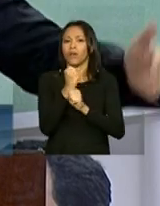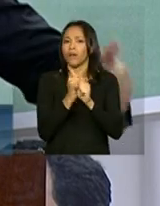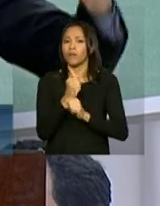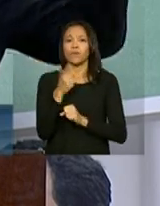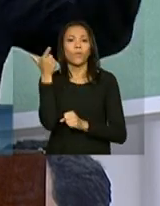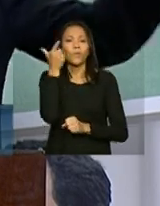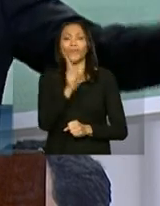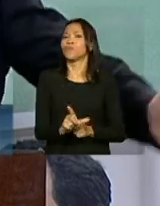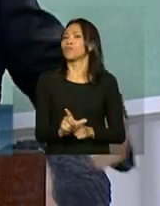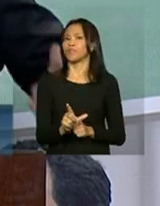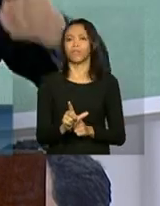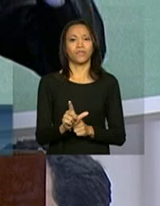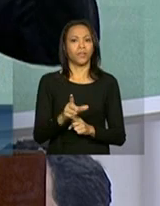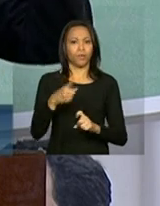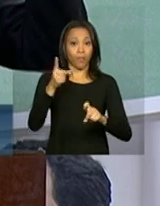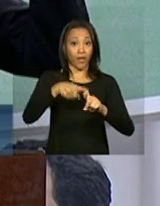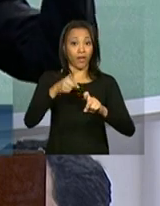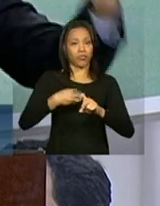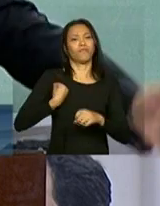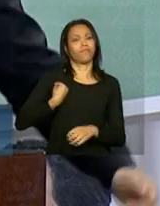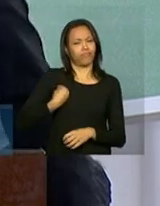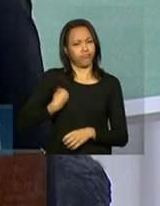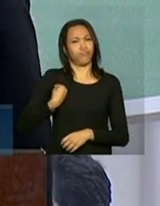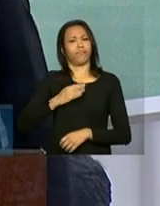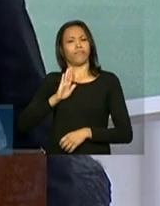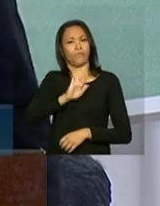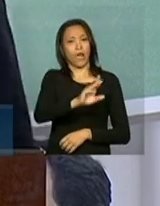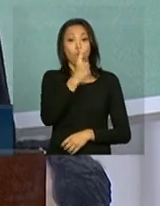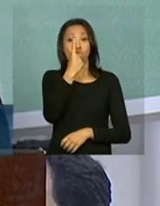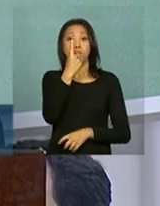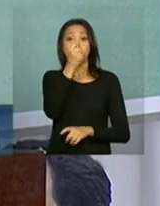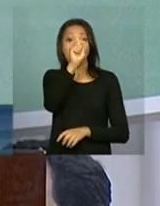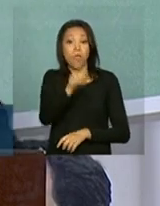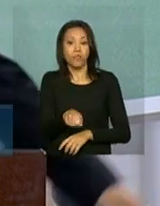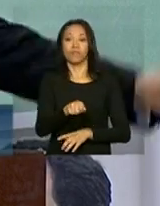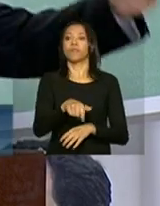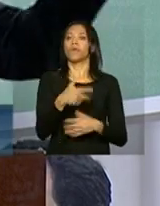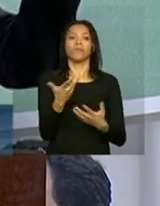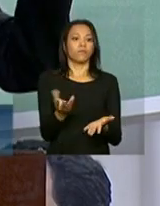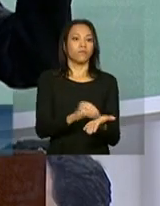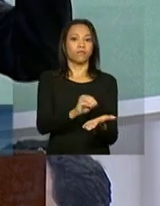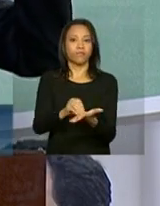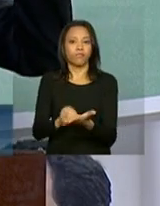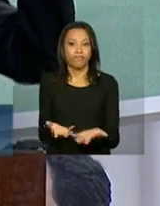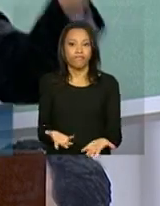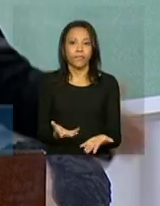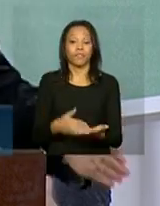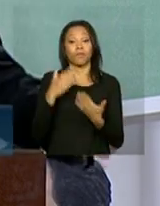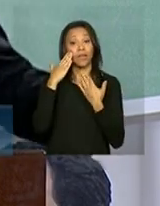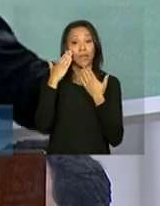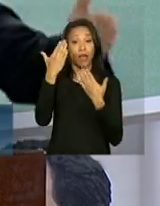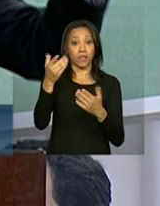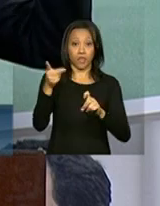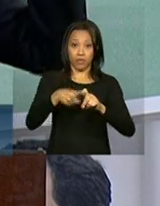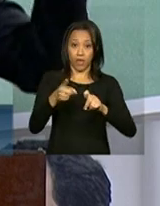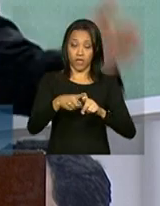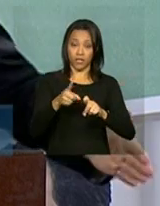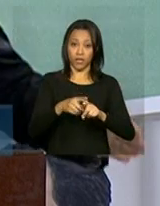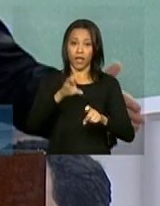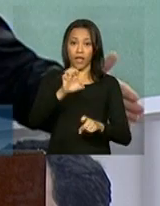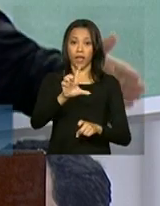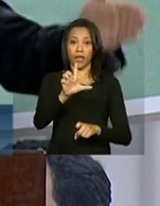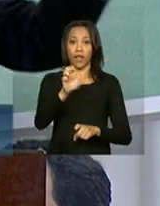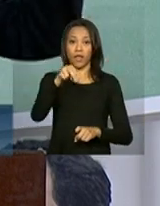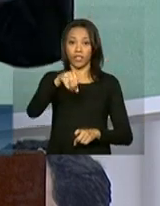ter médico permanente que passasse mais do que um mês, deputado Zé Rocha. E agora, graças à doutora Helenita, uma